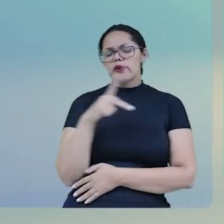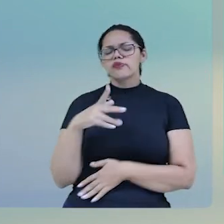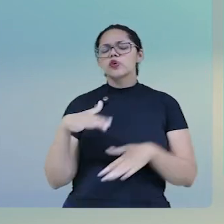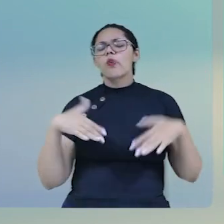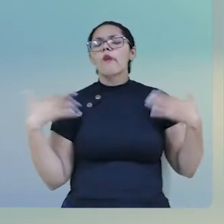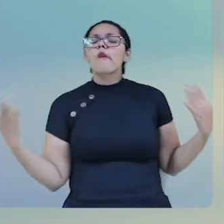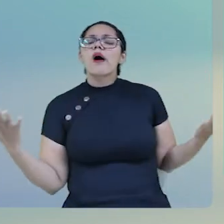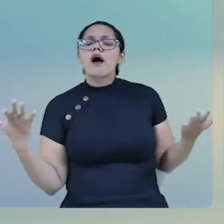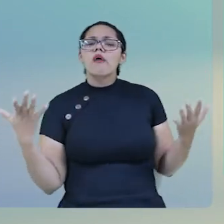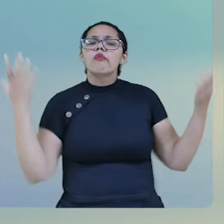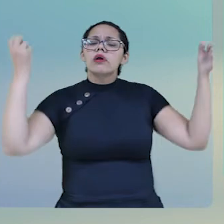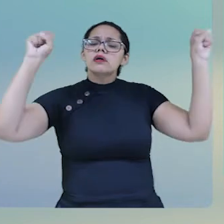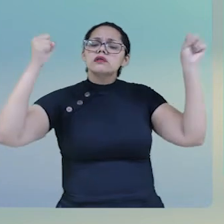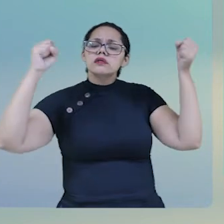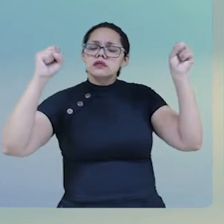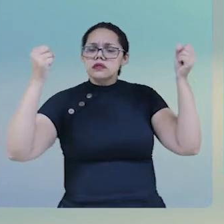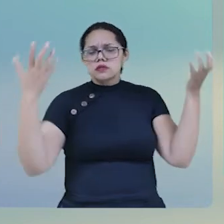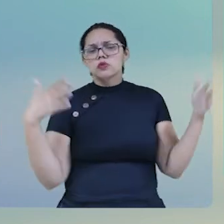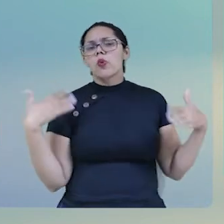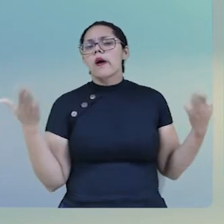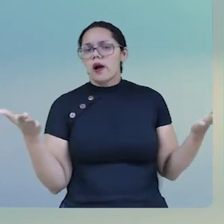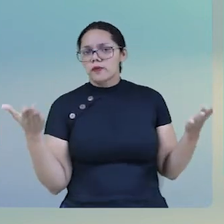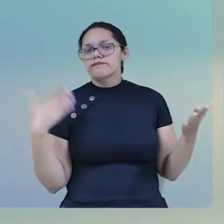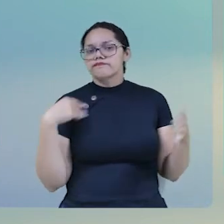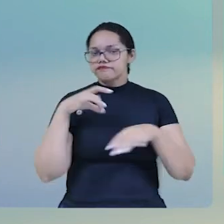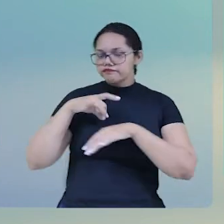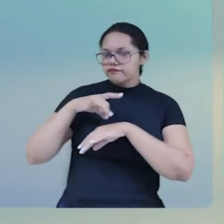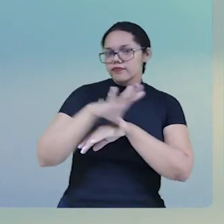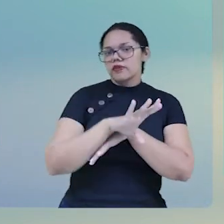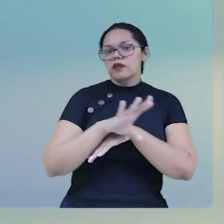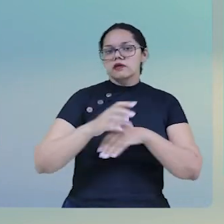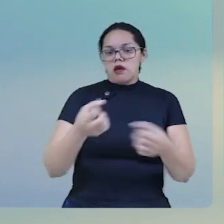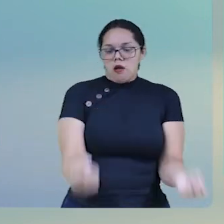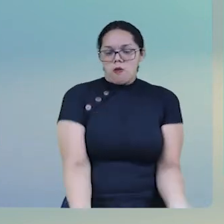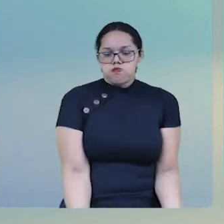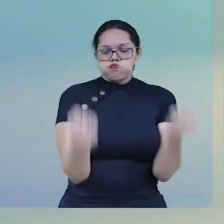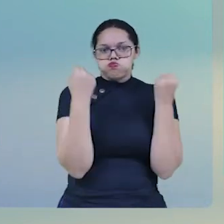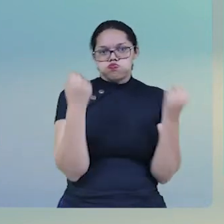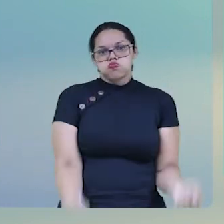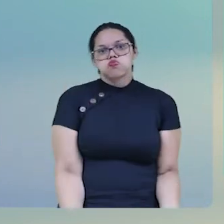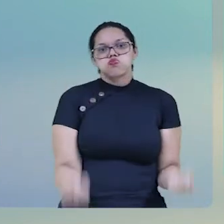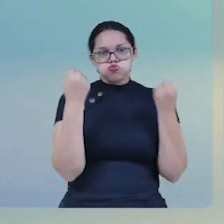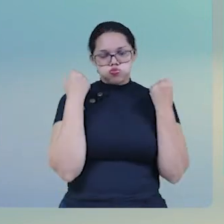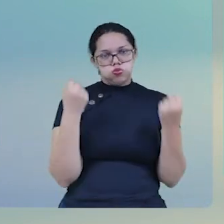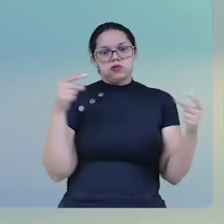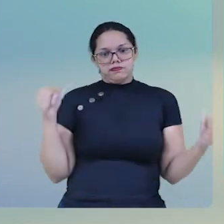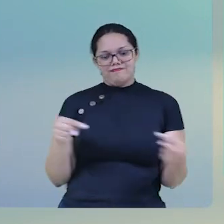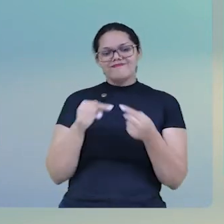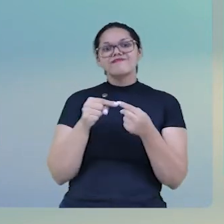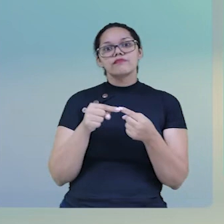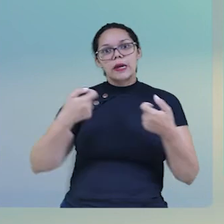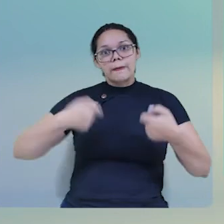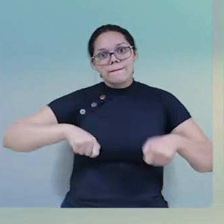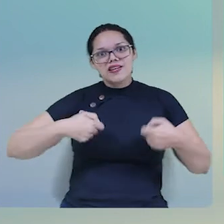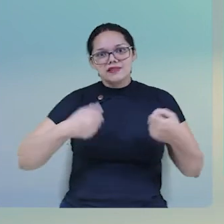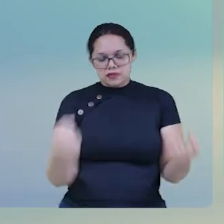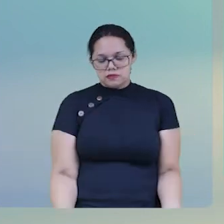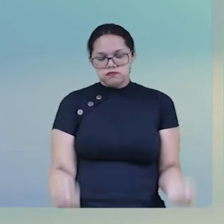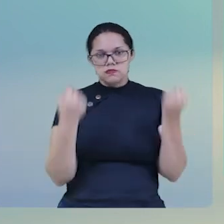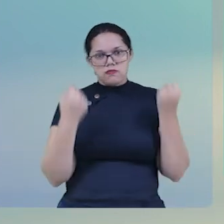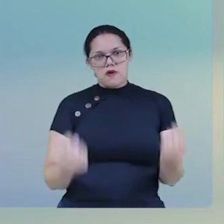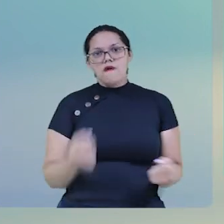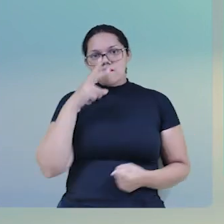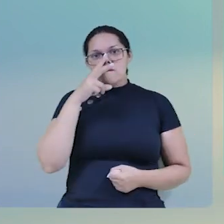de exercício físico? Geralmente se indica musculação, já que a sarcopenia está relacionada com a perda de massa